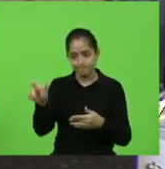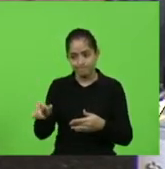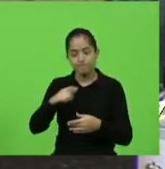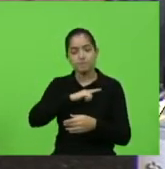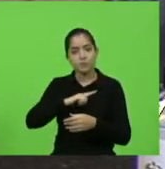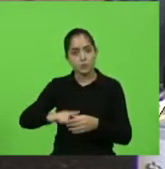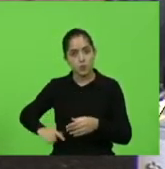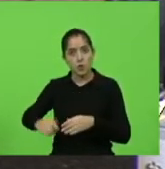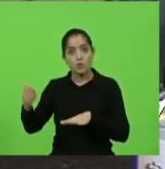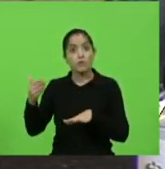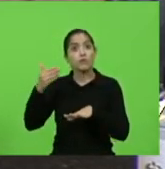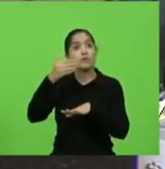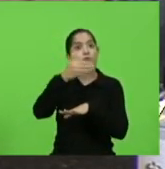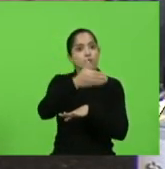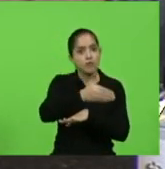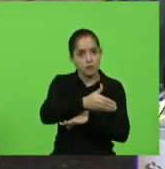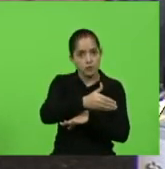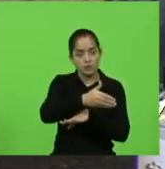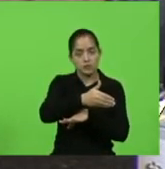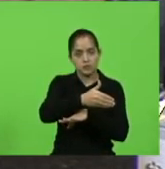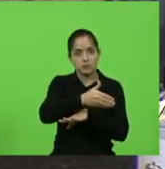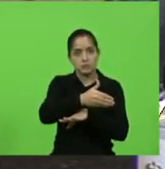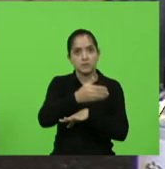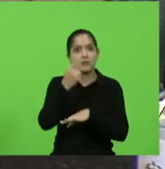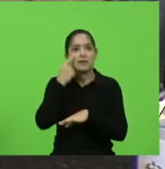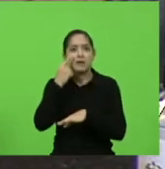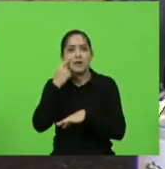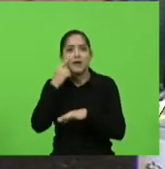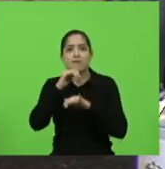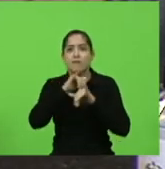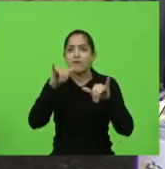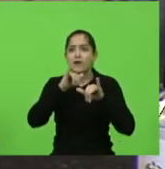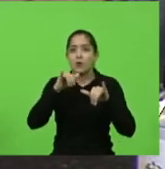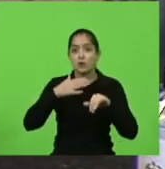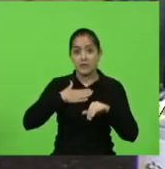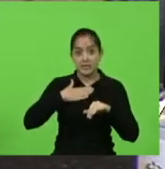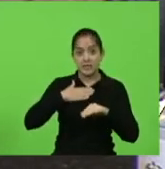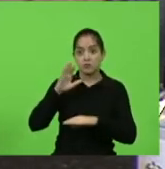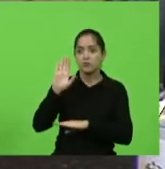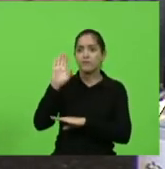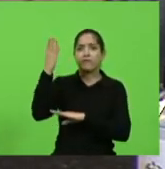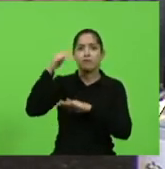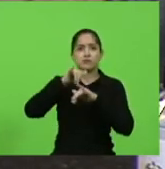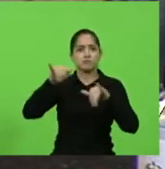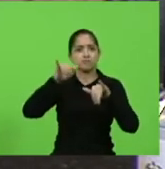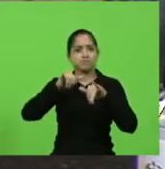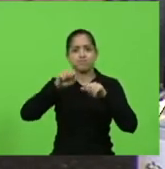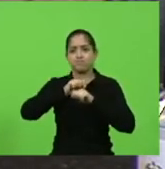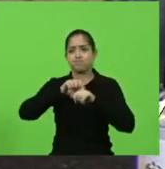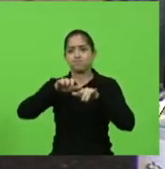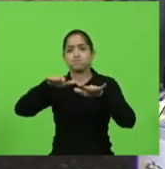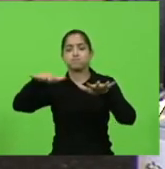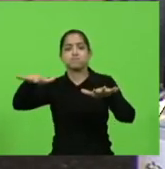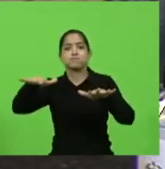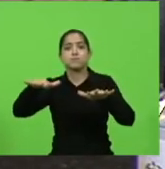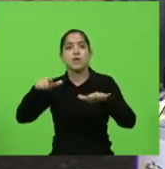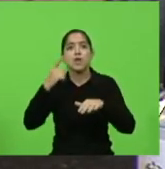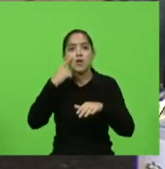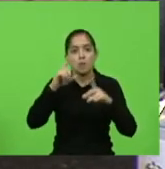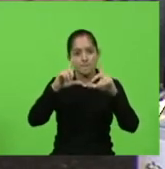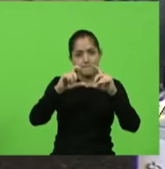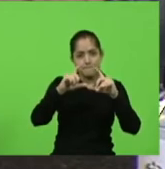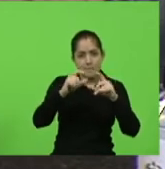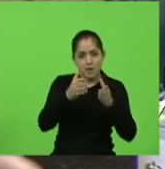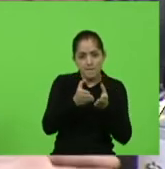porto, disse que eu estava espalhando fake news, falsas notícias, porque eu peguei a imagem de um barco que não conseguia nem